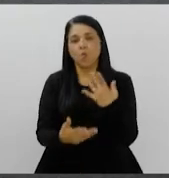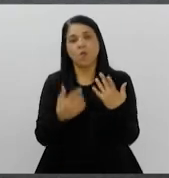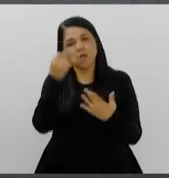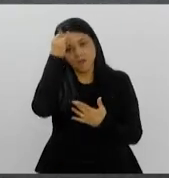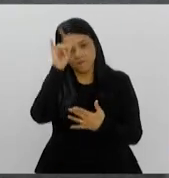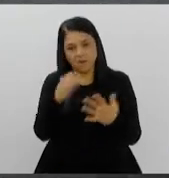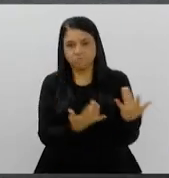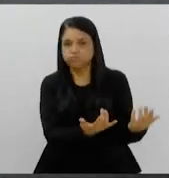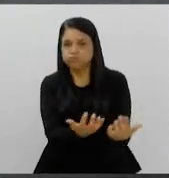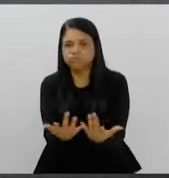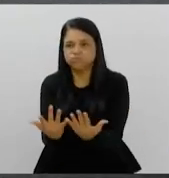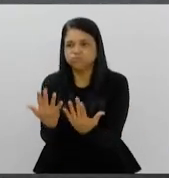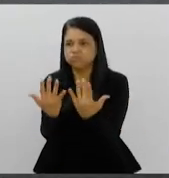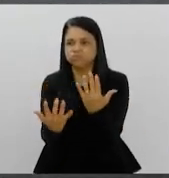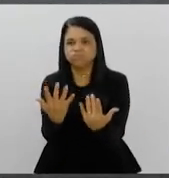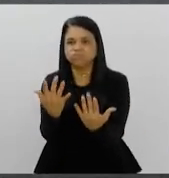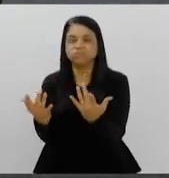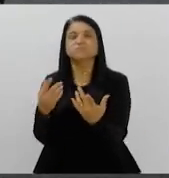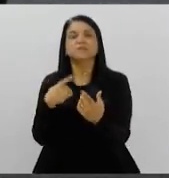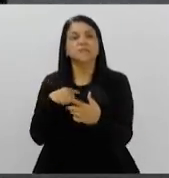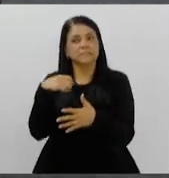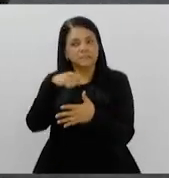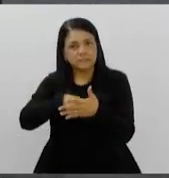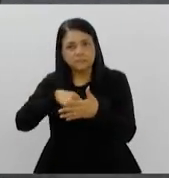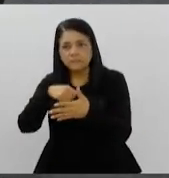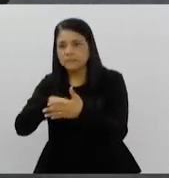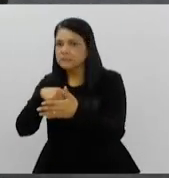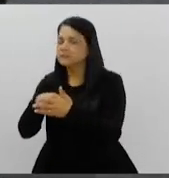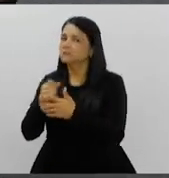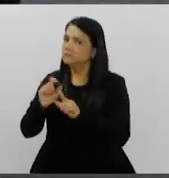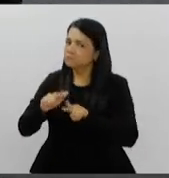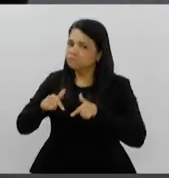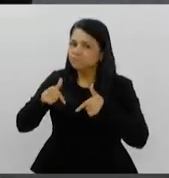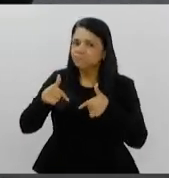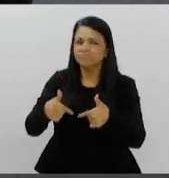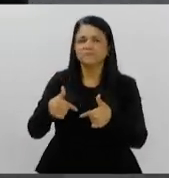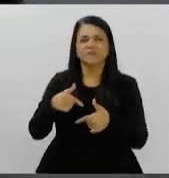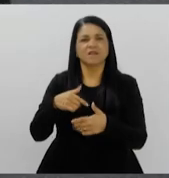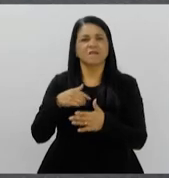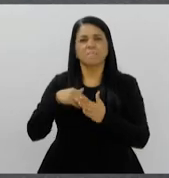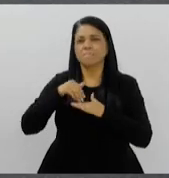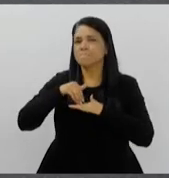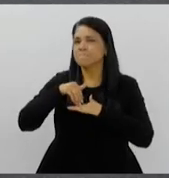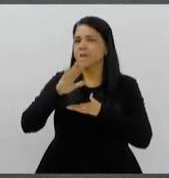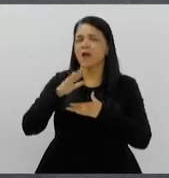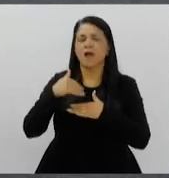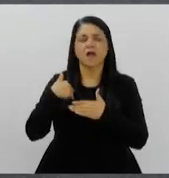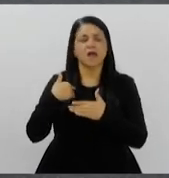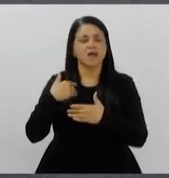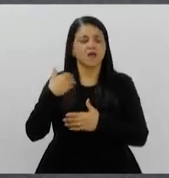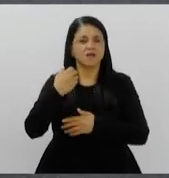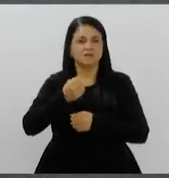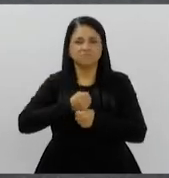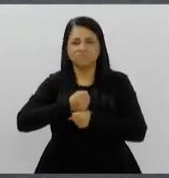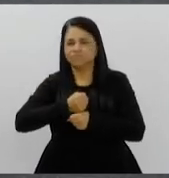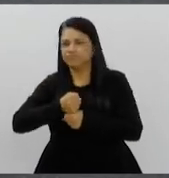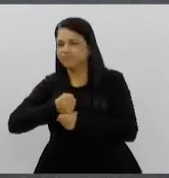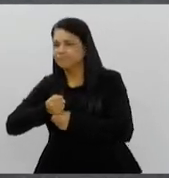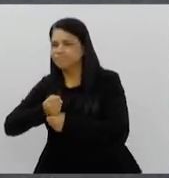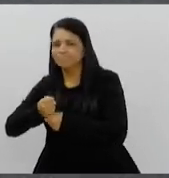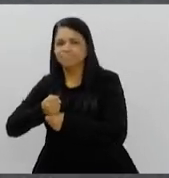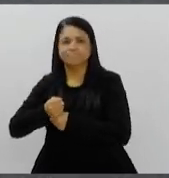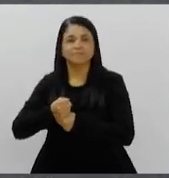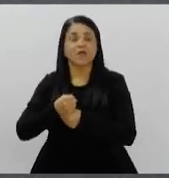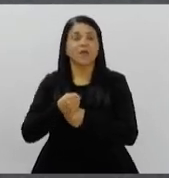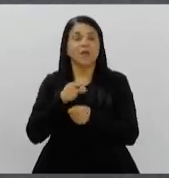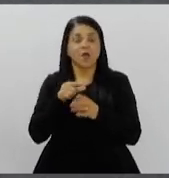que é um enfrentamento duro que os ambientalistas fazem há muitas décadas, porque a gente está falando, acima de tudo, de um modelo